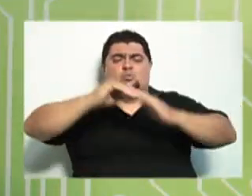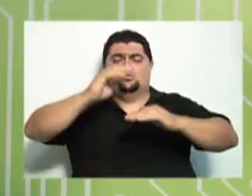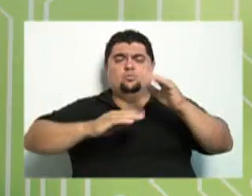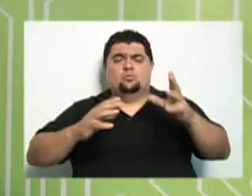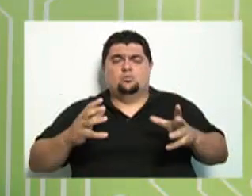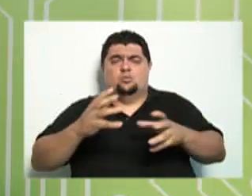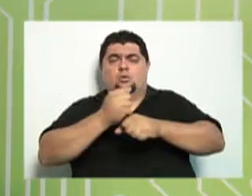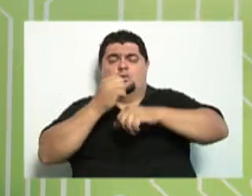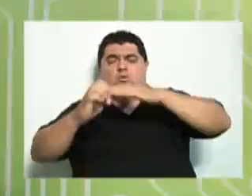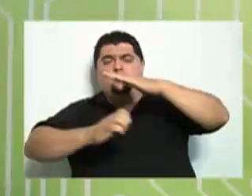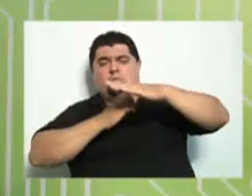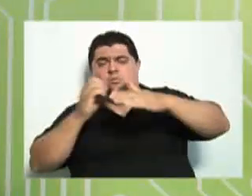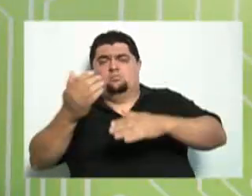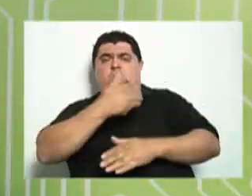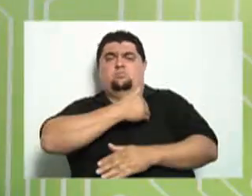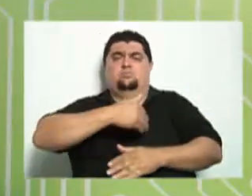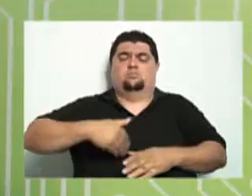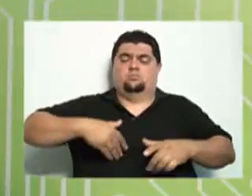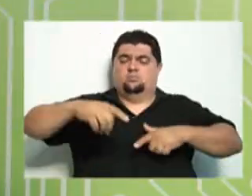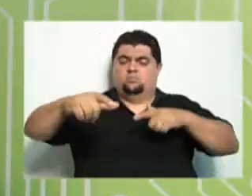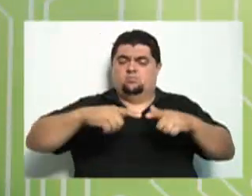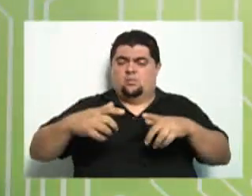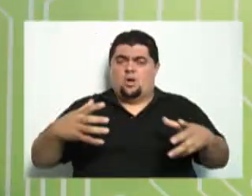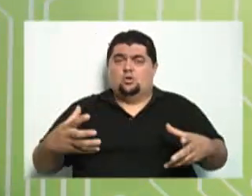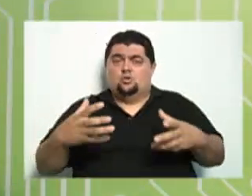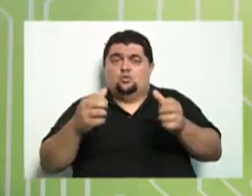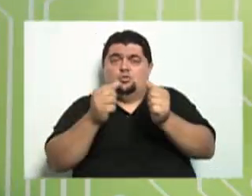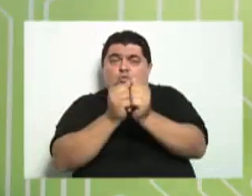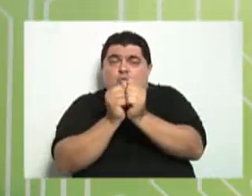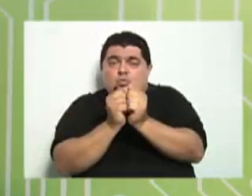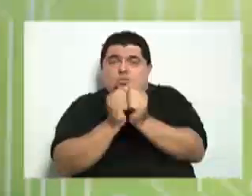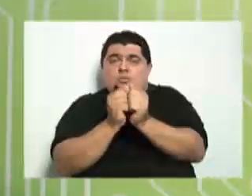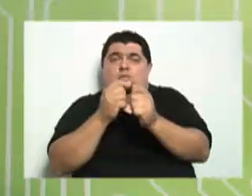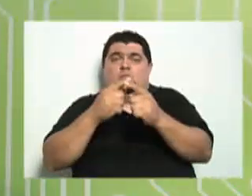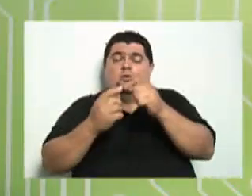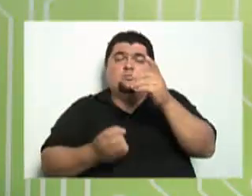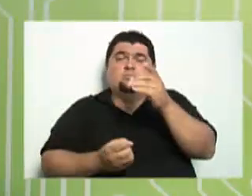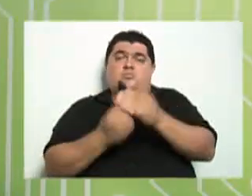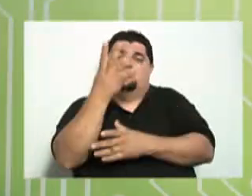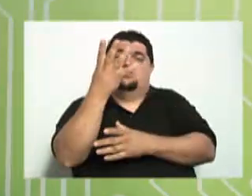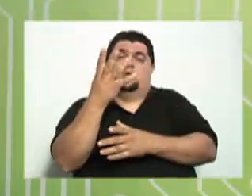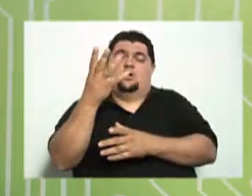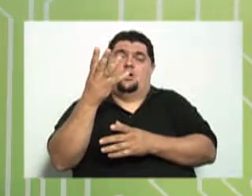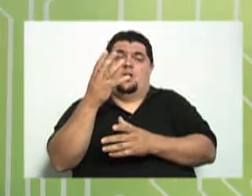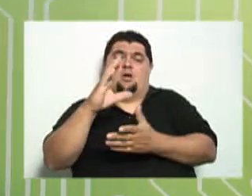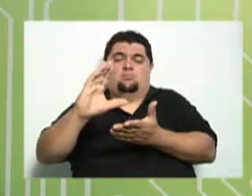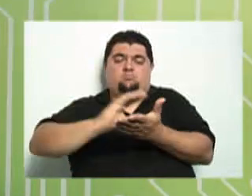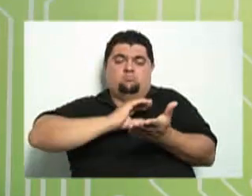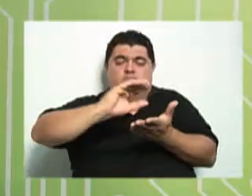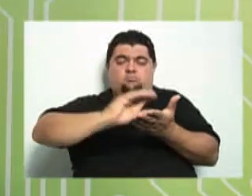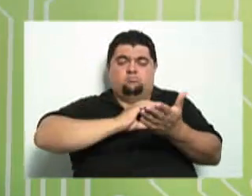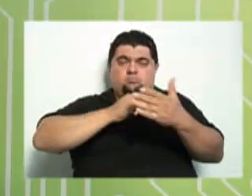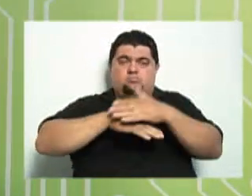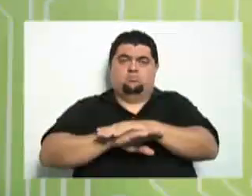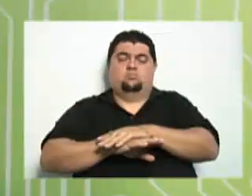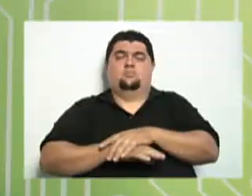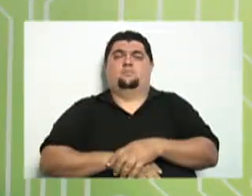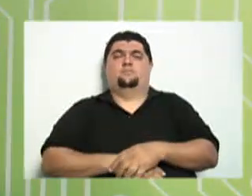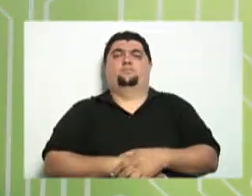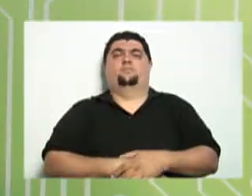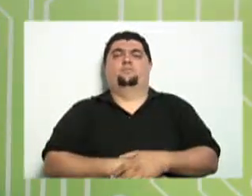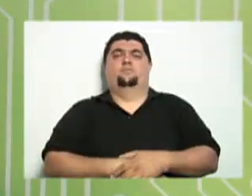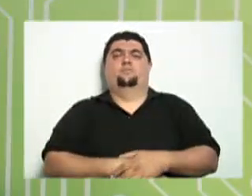os empresários, o governo e os trabalhadores, nessa intenção de criar a solidariedade interna para promoção e manutenção do